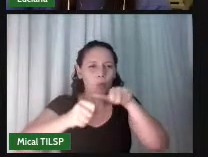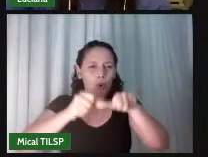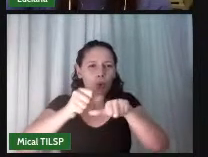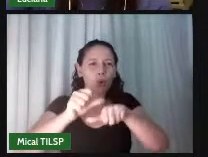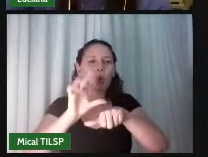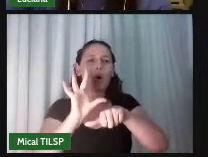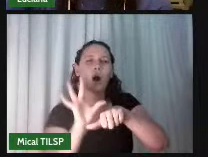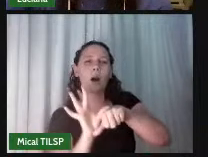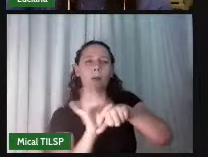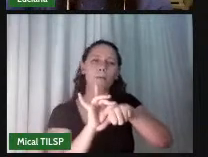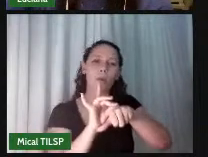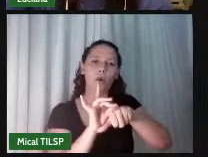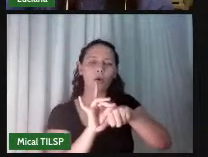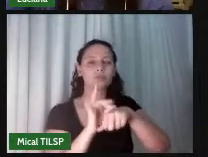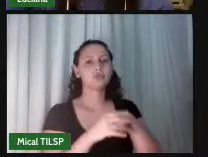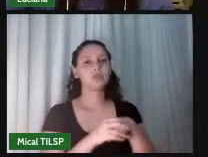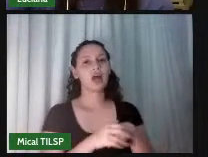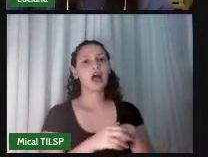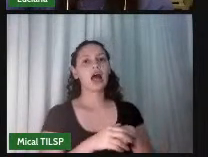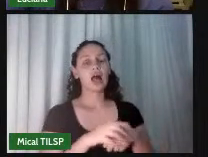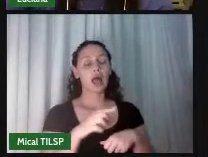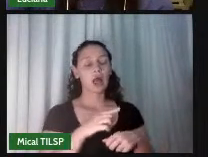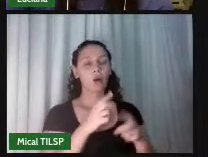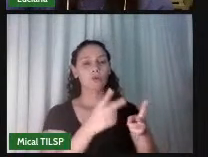várias partes do mundo, tá? E